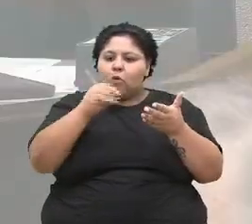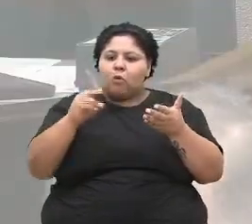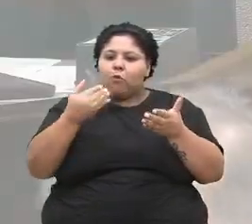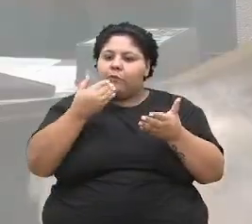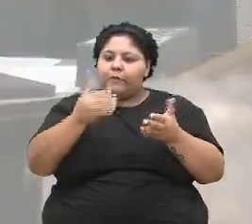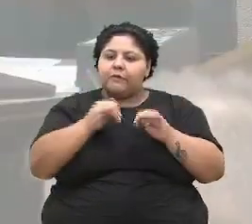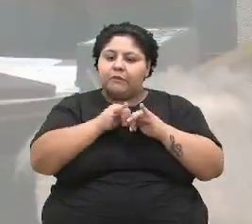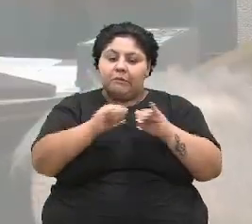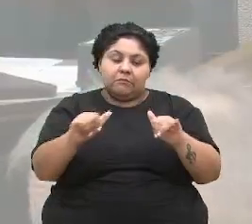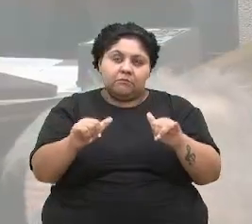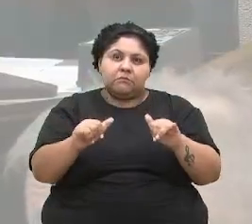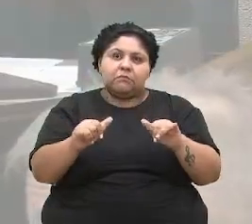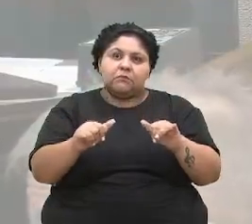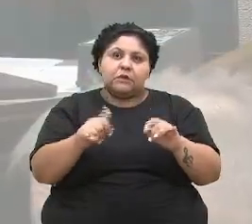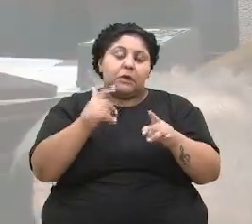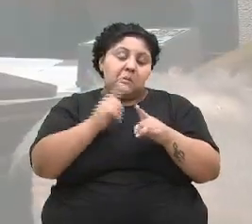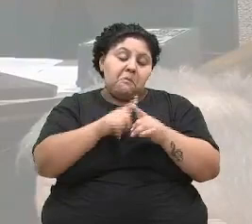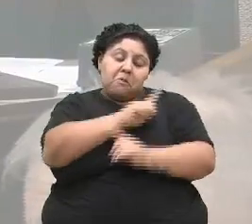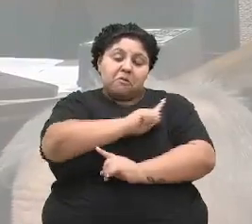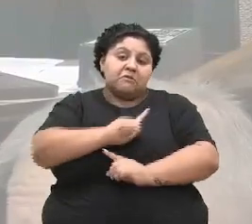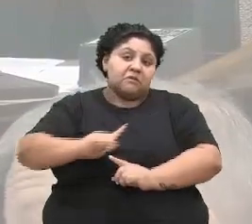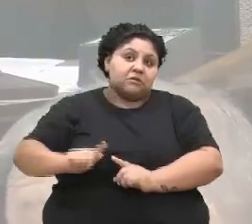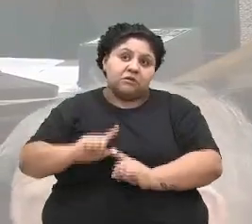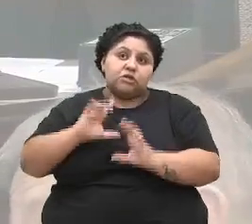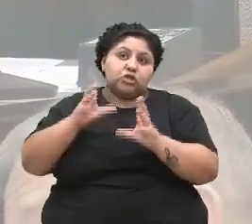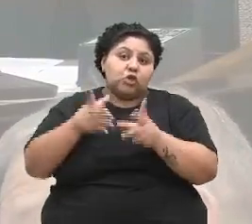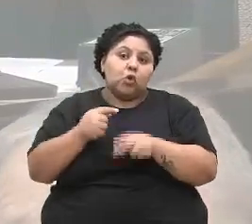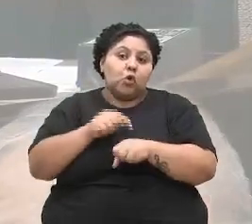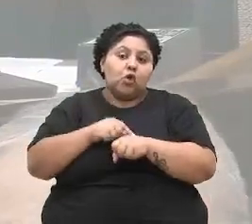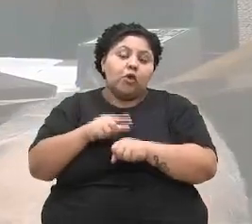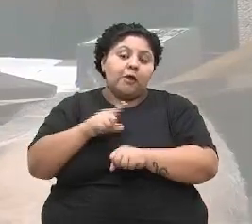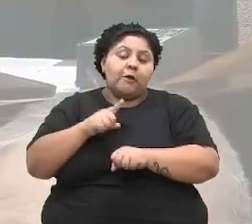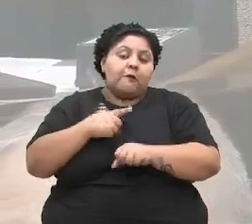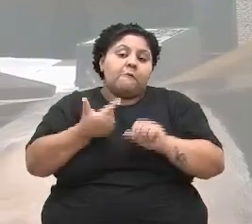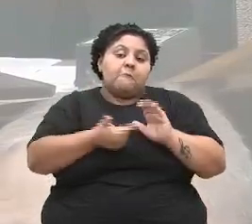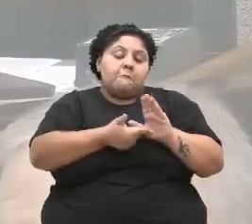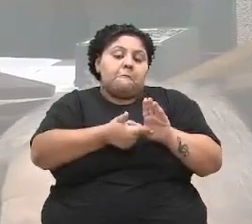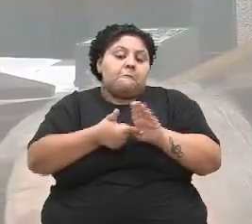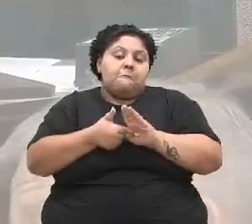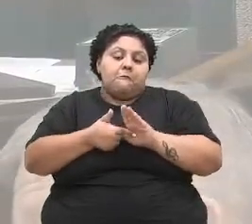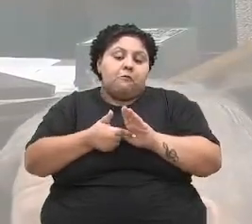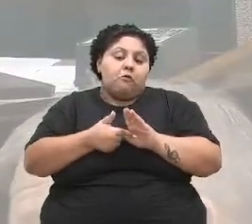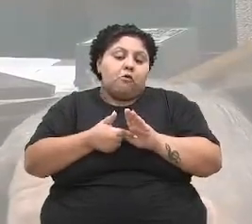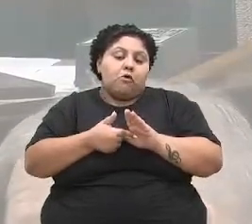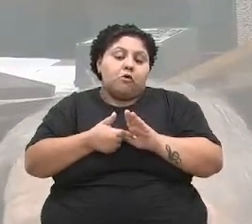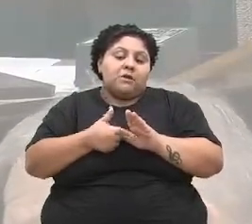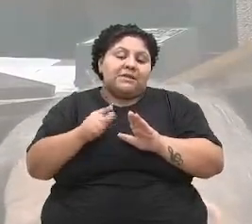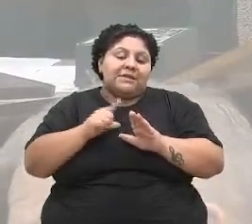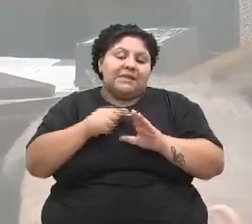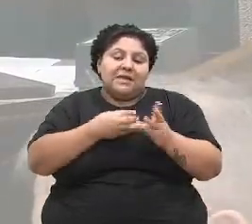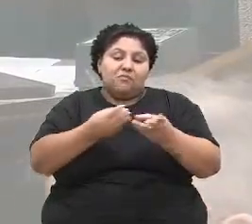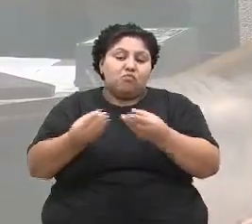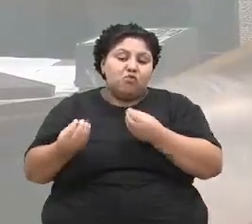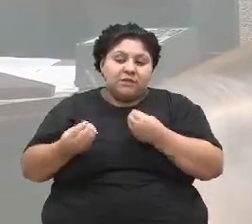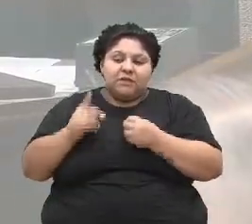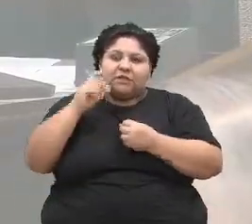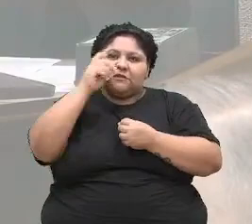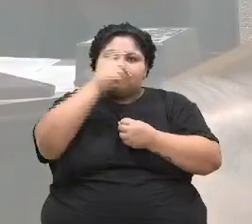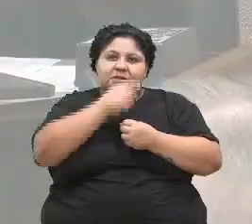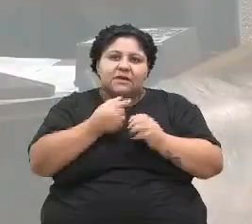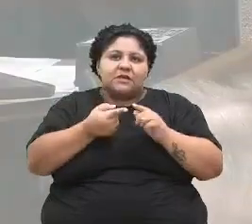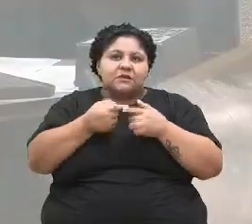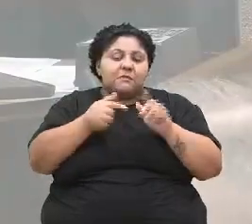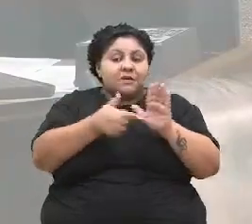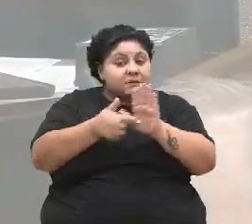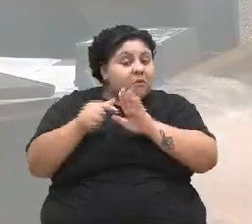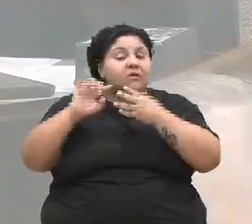até porque o governo, em todo momento, tem demonstrado, com todas as dificuldades, uma transparência. Não tem problema